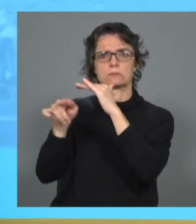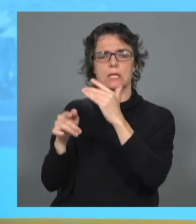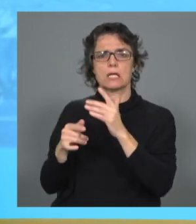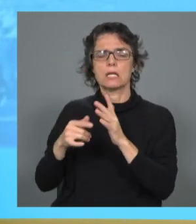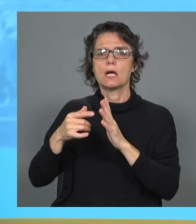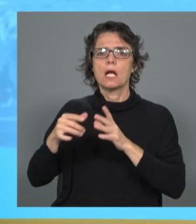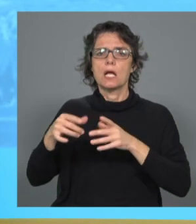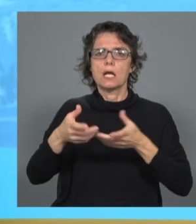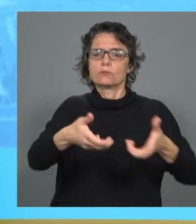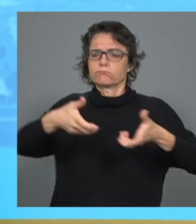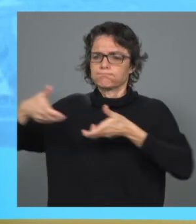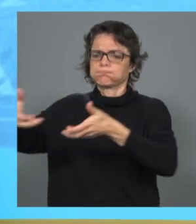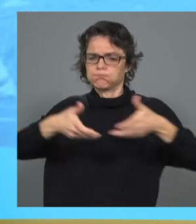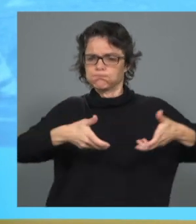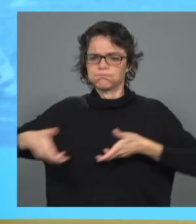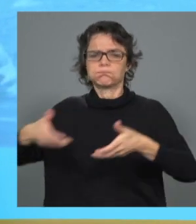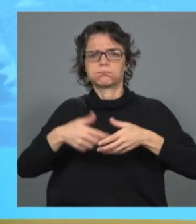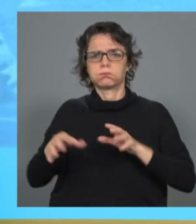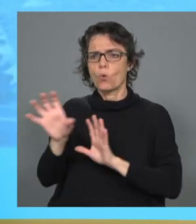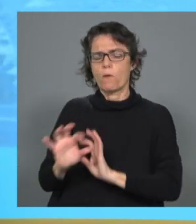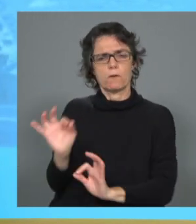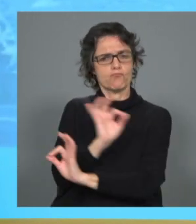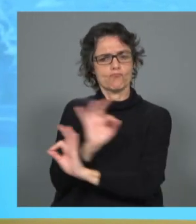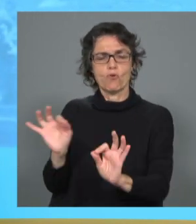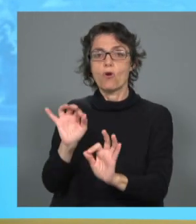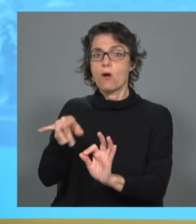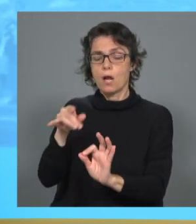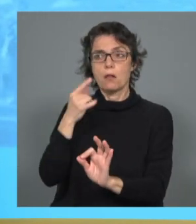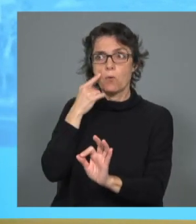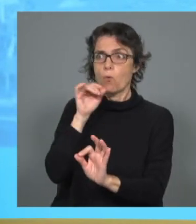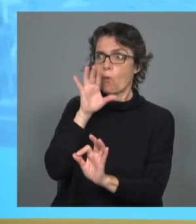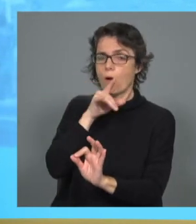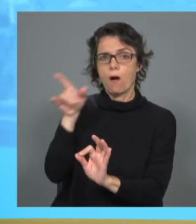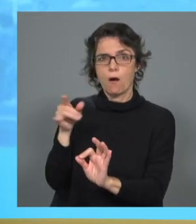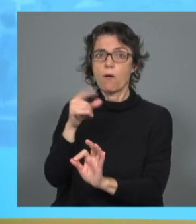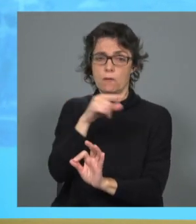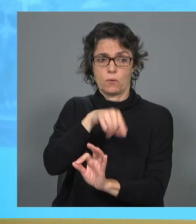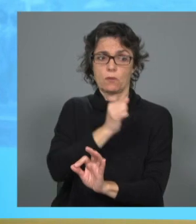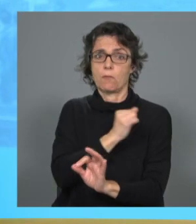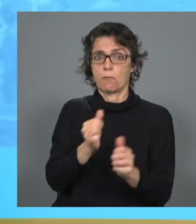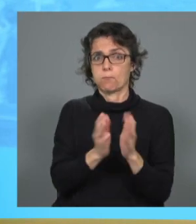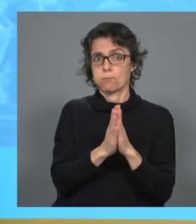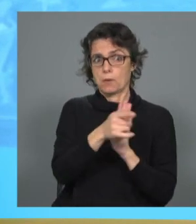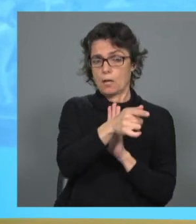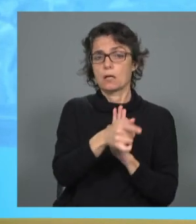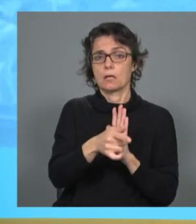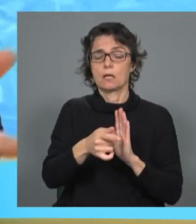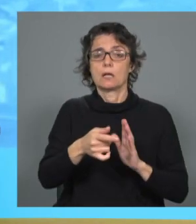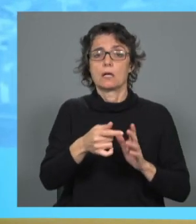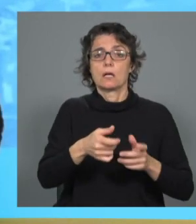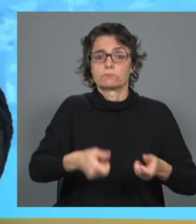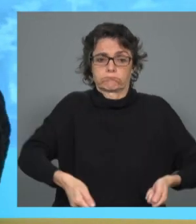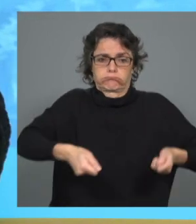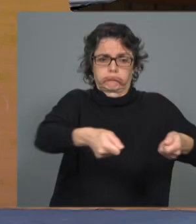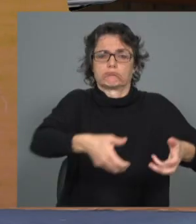vinham organizados, porque a verdade é que eles devem receber lá muitos bens como nós recebemos aqui dentro da paróquia. Não é um saco de supermercado com